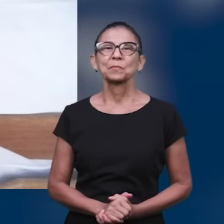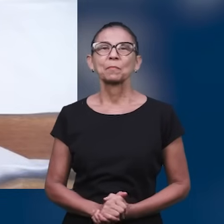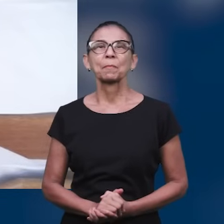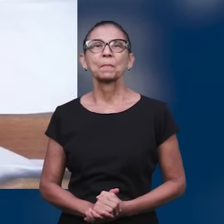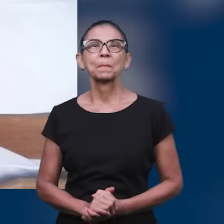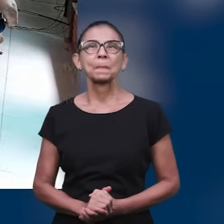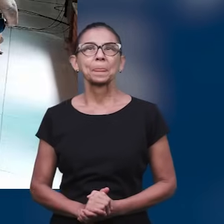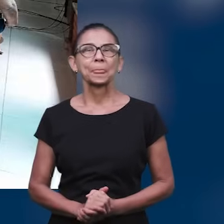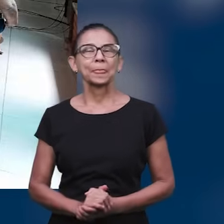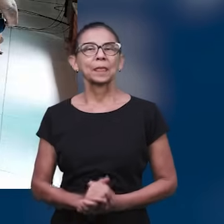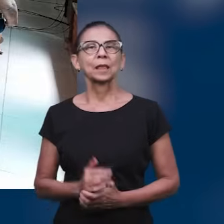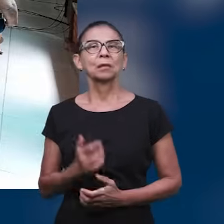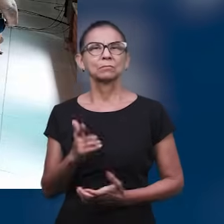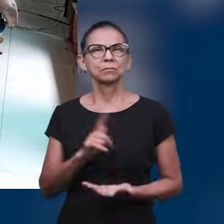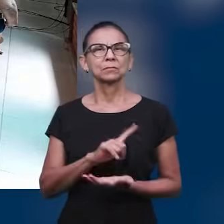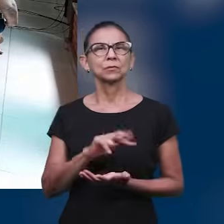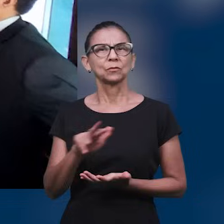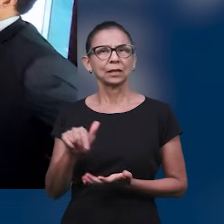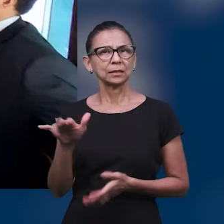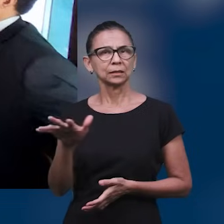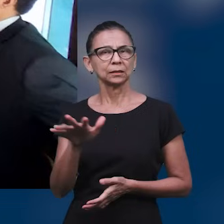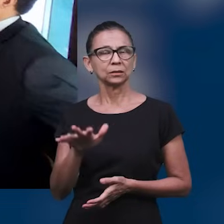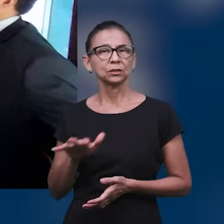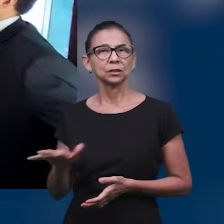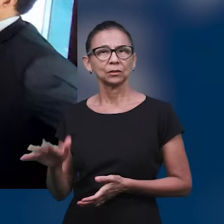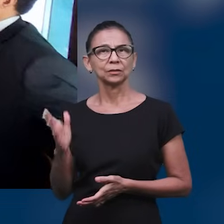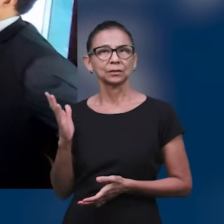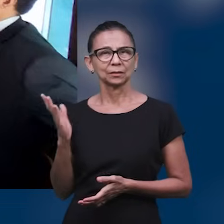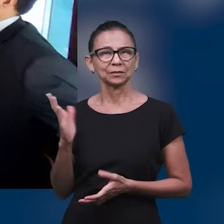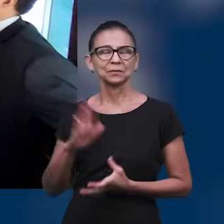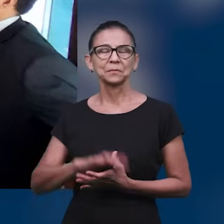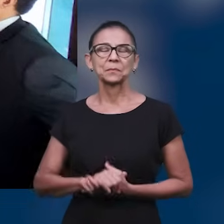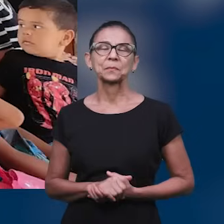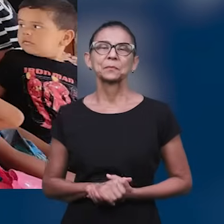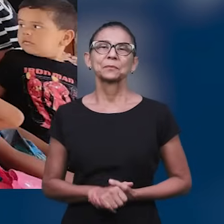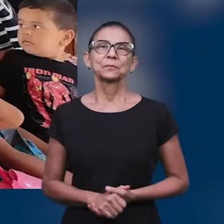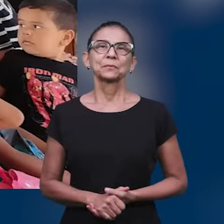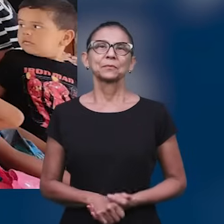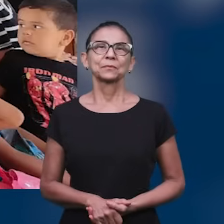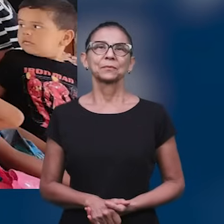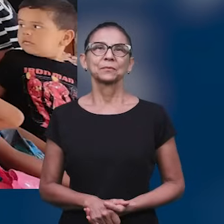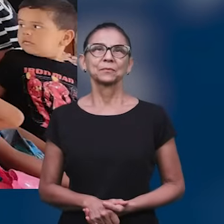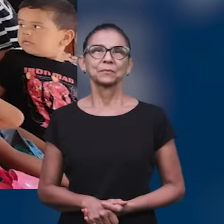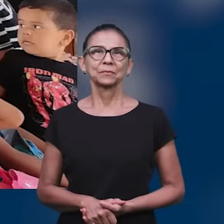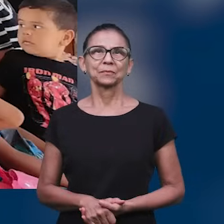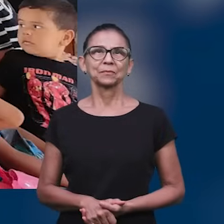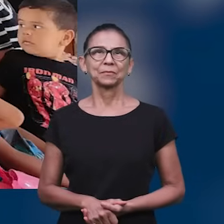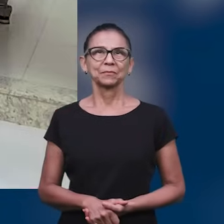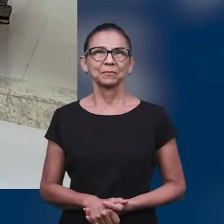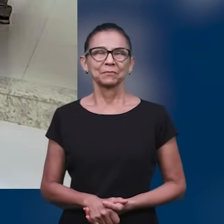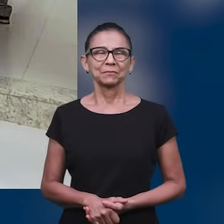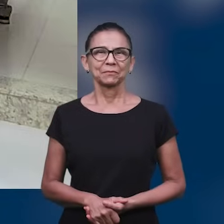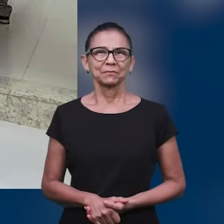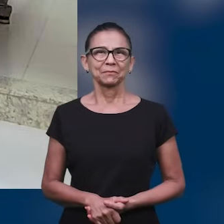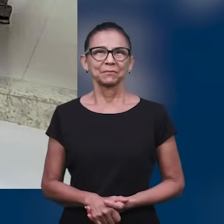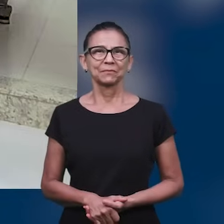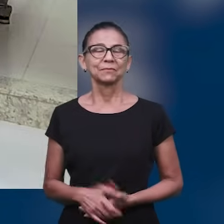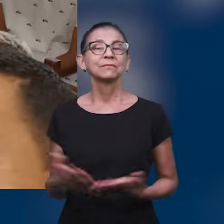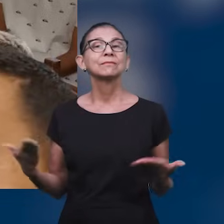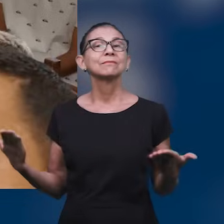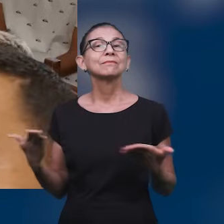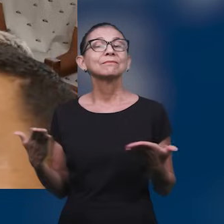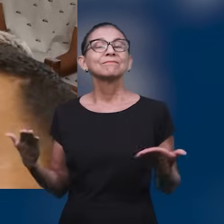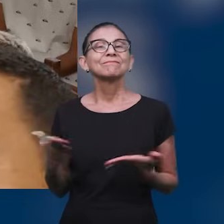do Traíra. Agora vamos a outra região, lá da ICM de Galileia. Fotos da cidade de Piedade de